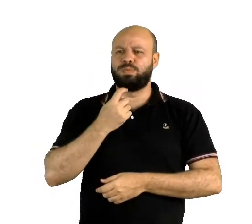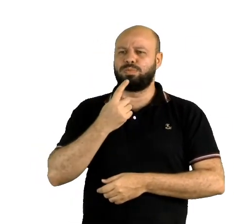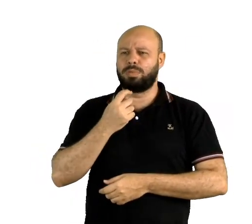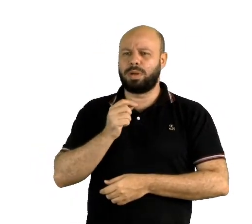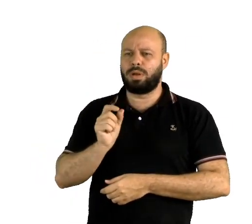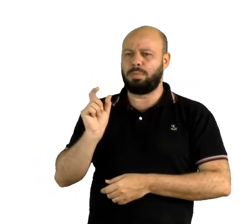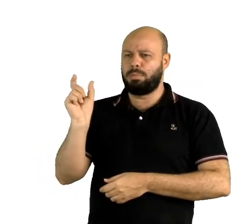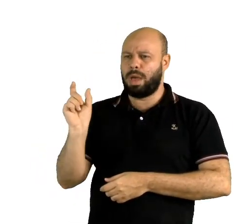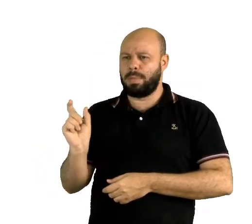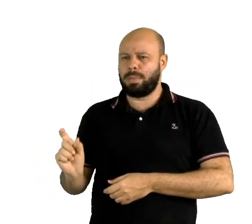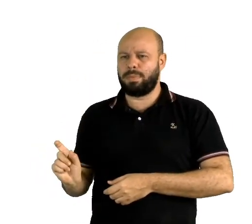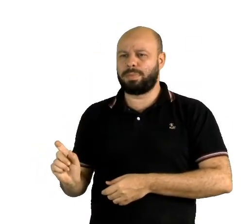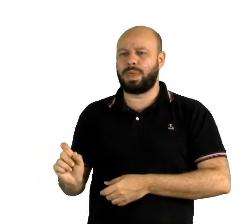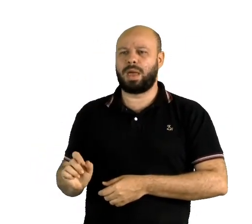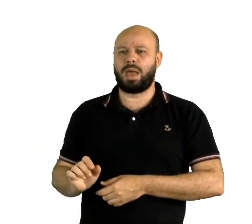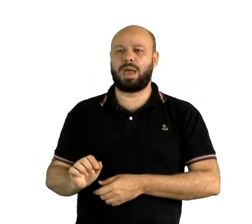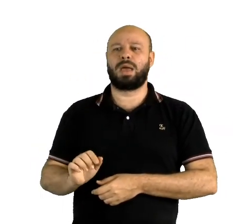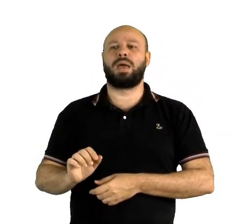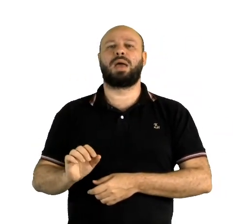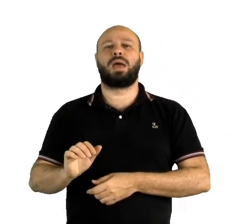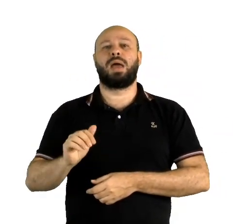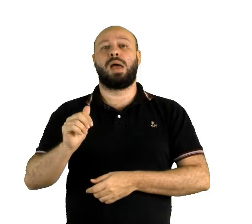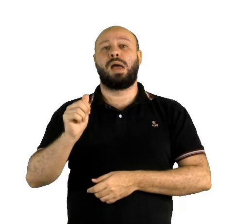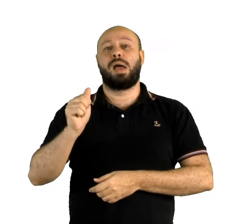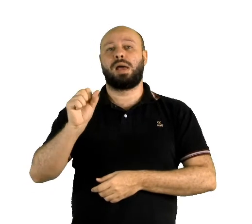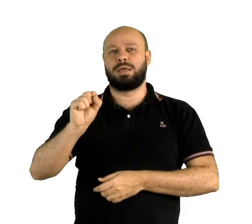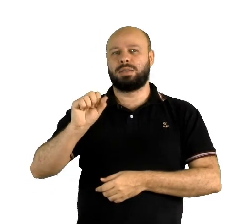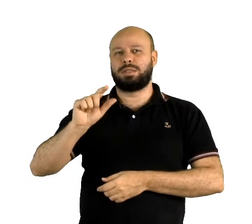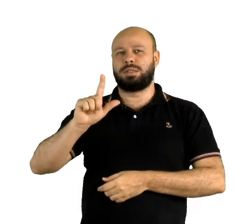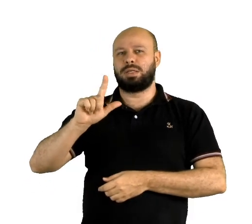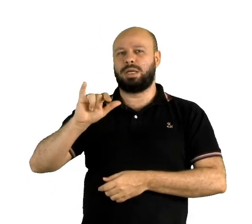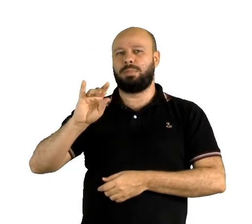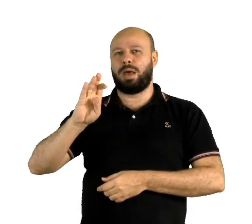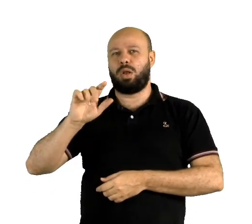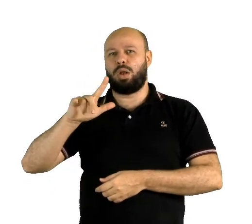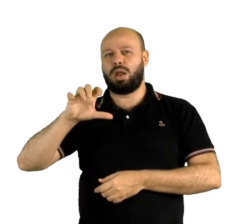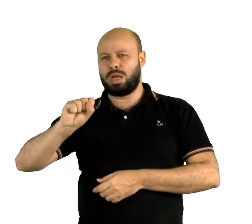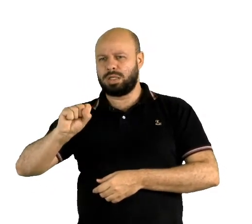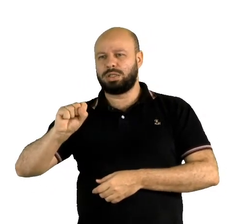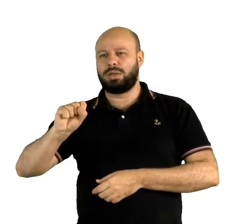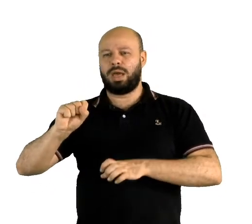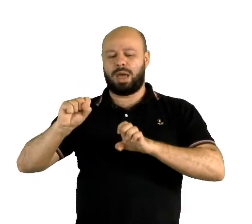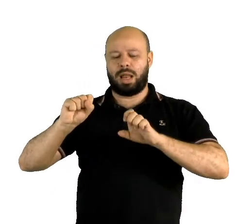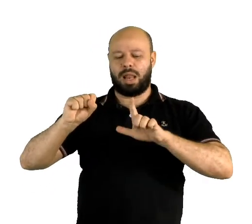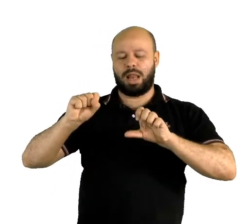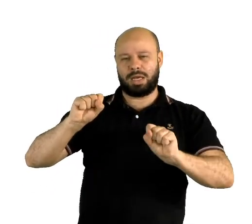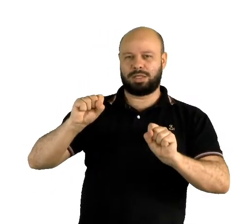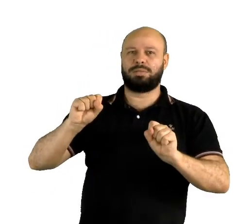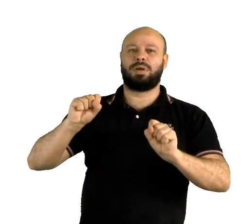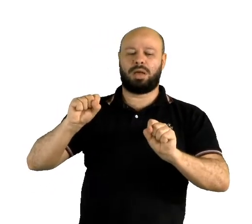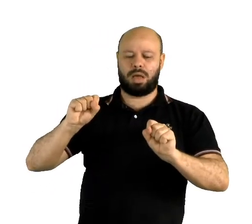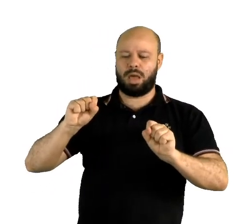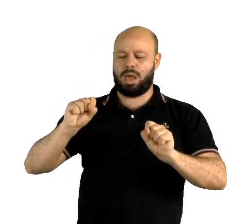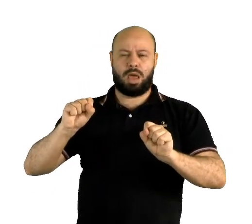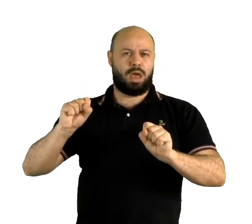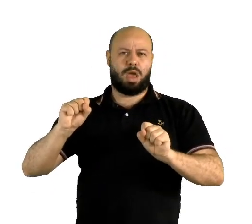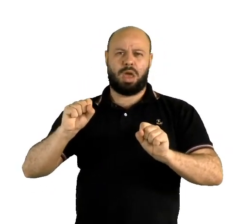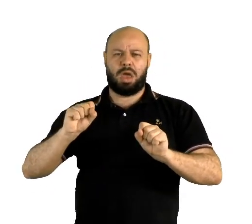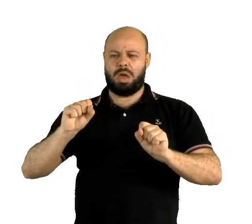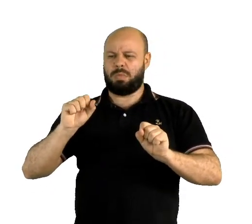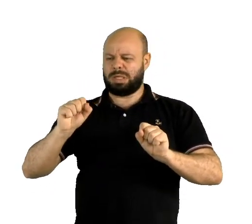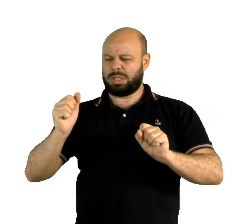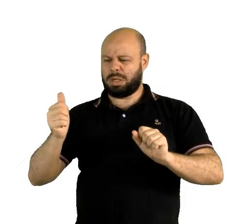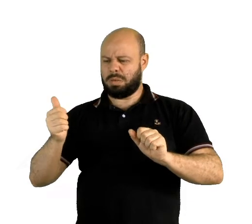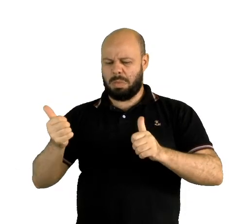libélulas e depois o pronome elas. O pronome elas retomou as libélulas, não tem necessidade de eu